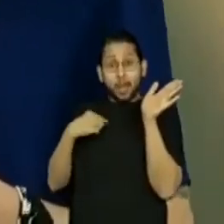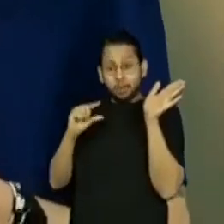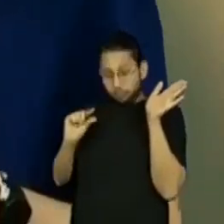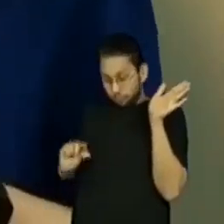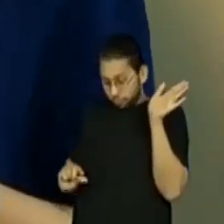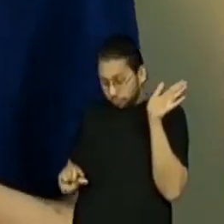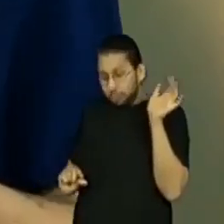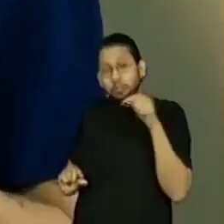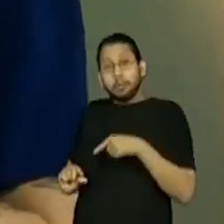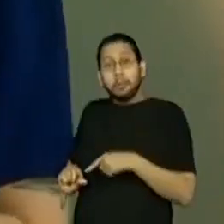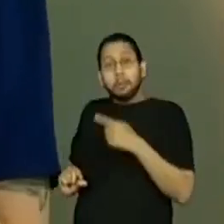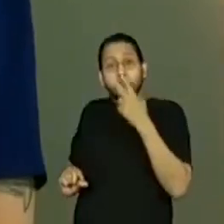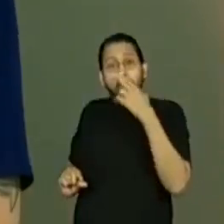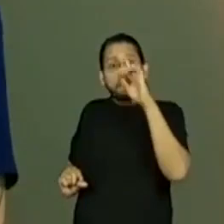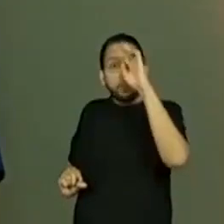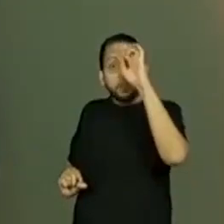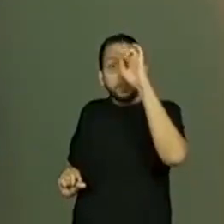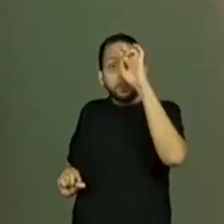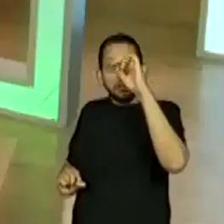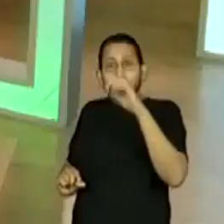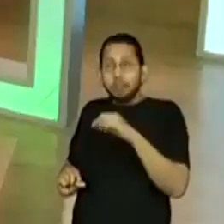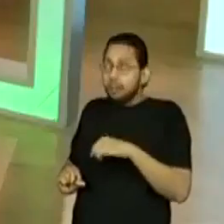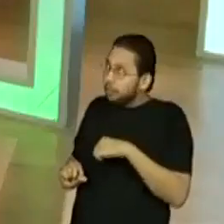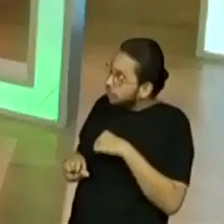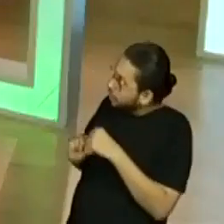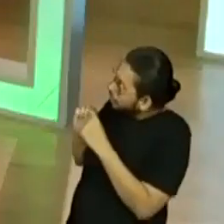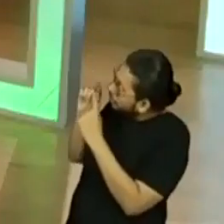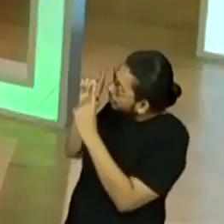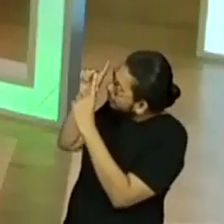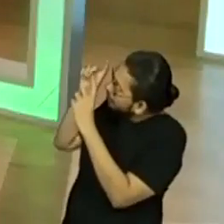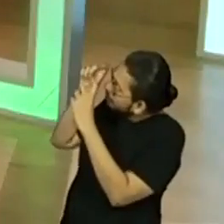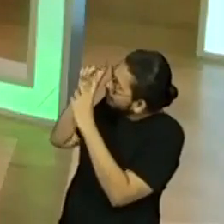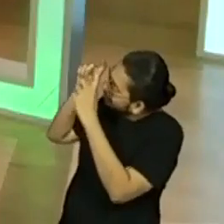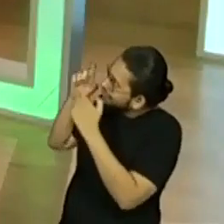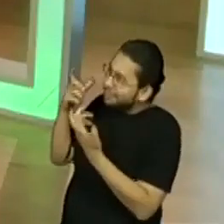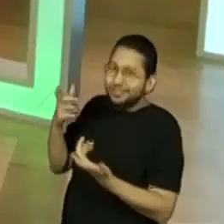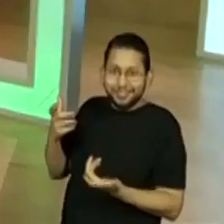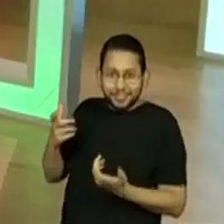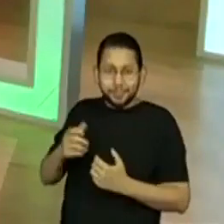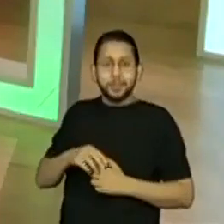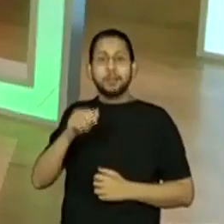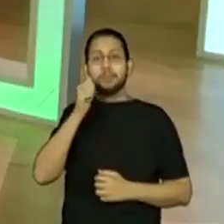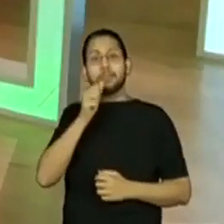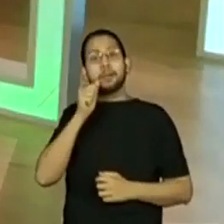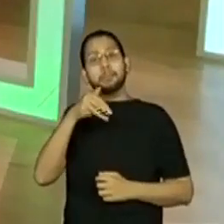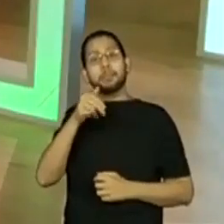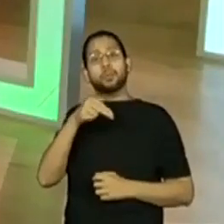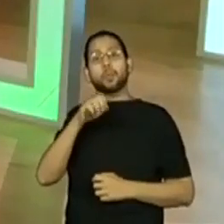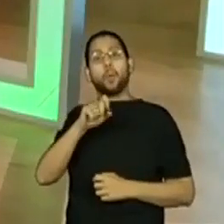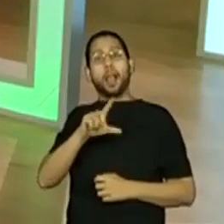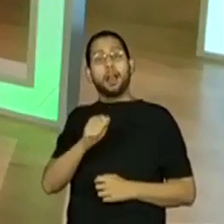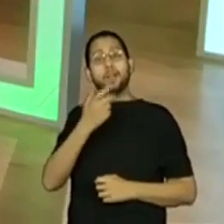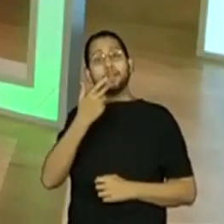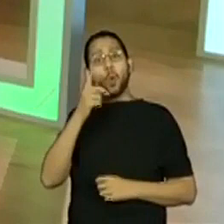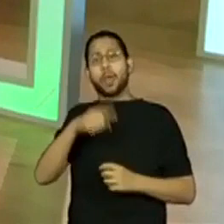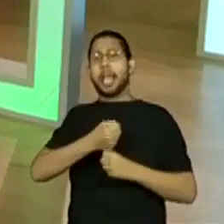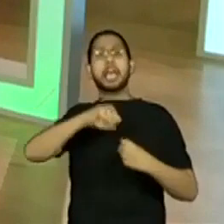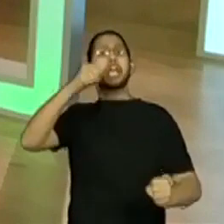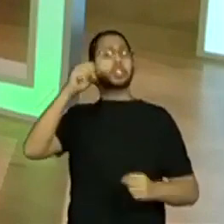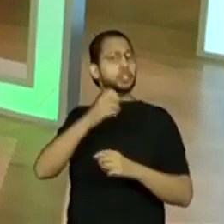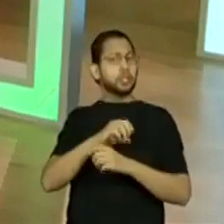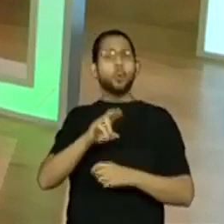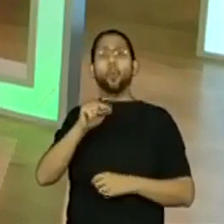vivo. O Vinícius indicou que é gigante também. E a Emanuela falou que é grande. E o Hugo também concordou com